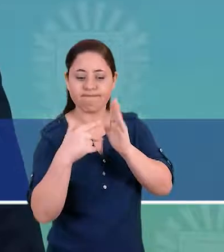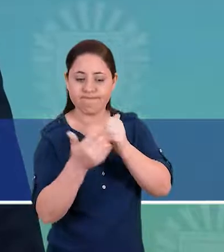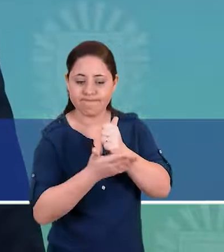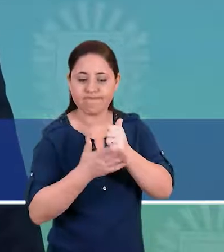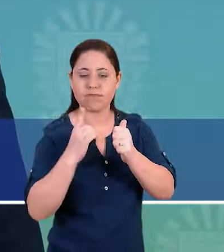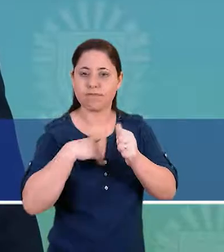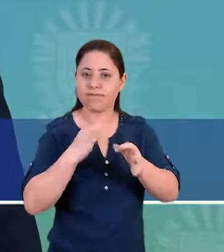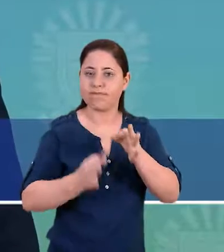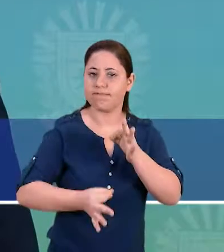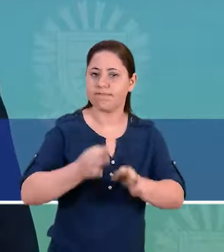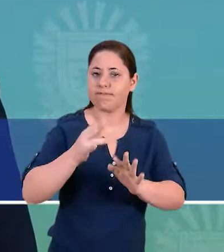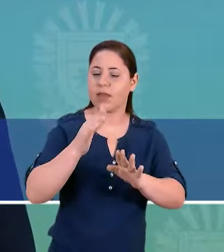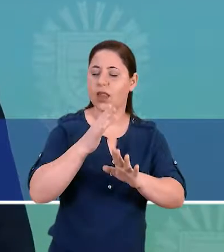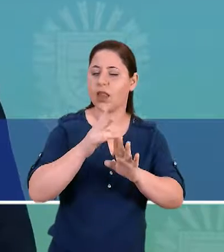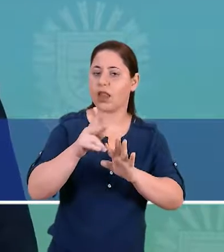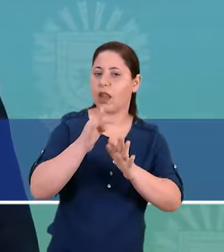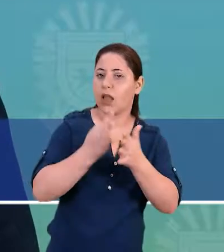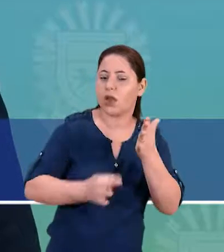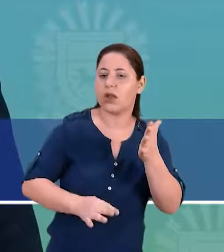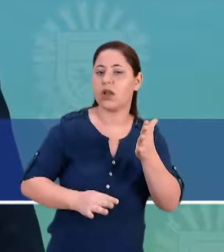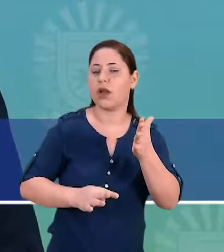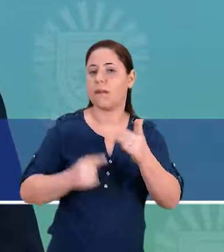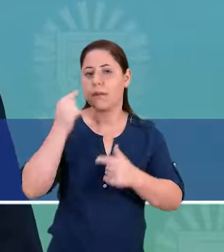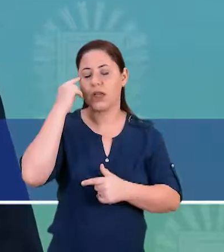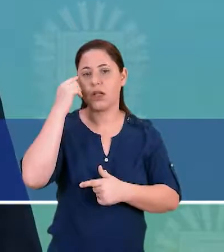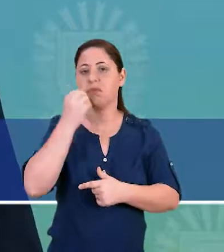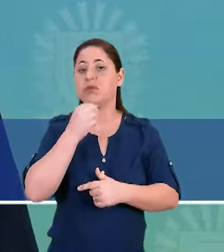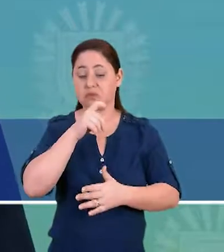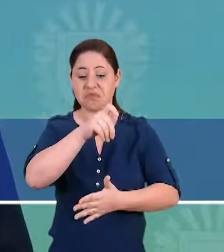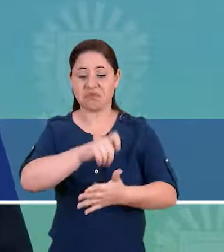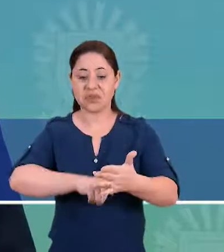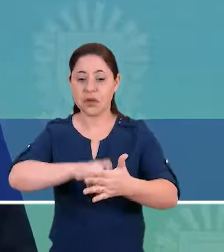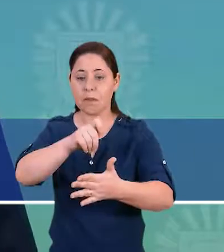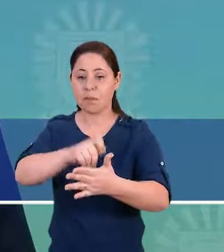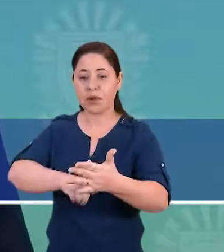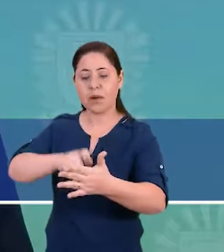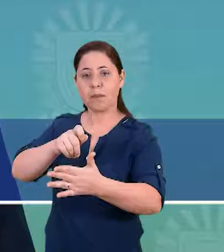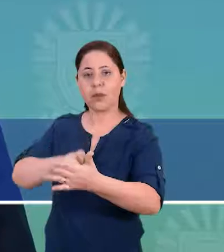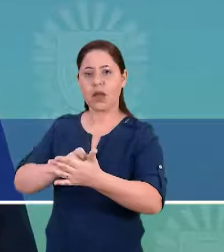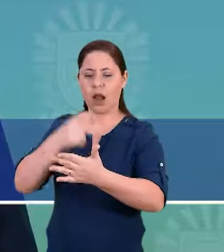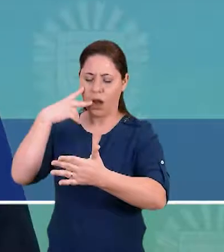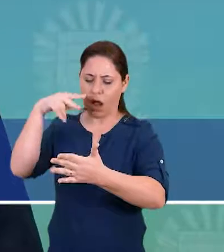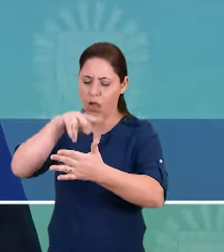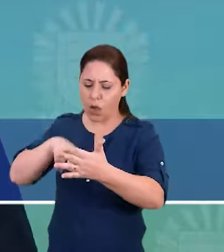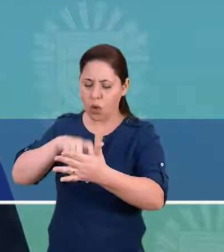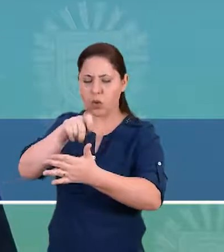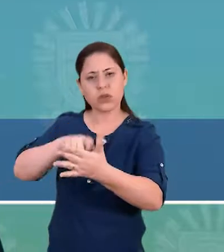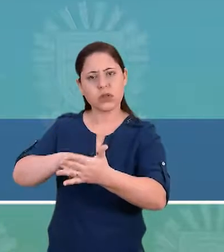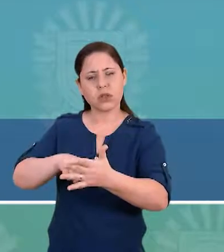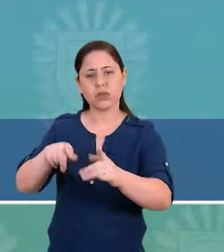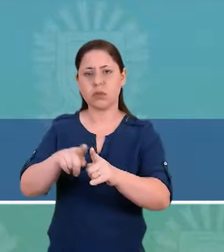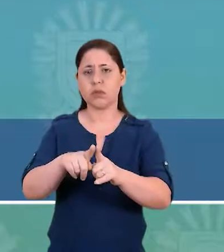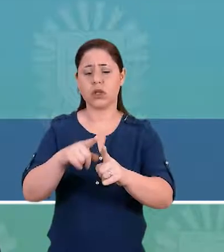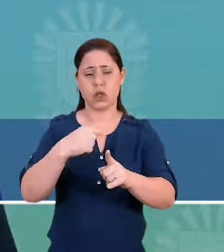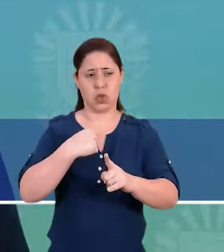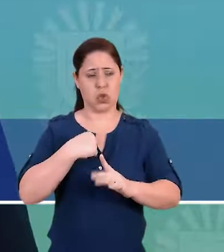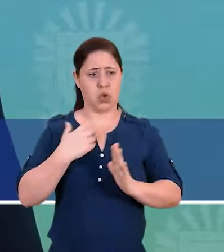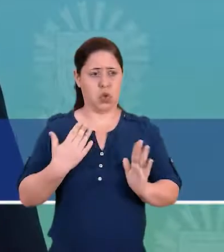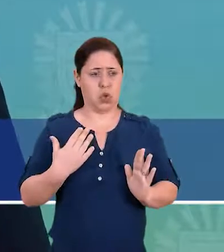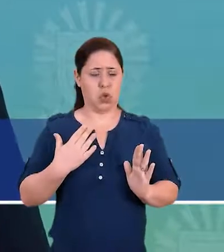o embasamento e acharam bom, foram assinando. Os parlamentares que foram lendo, foram assinando.